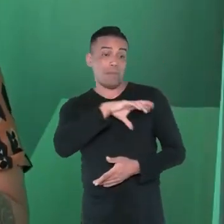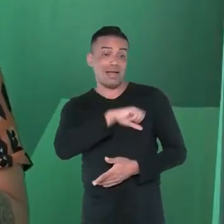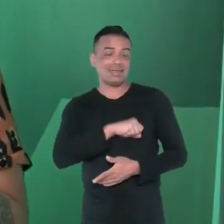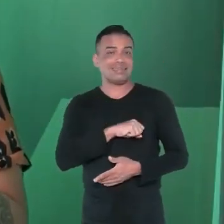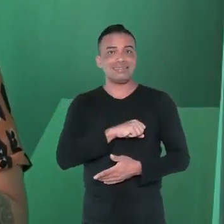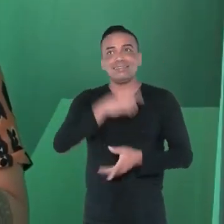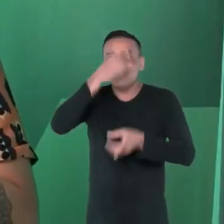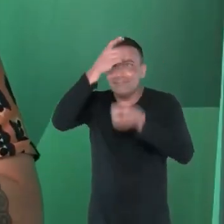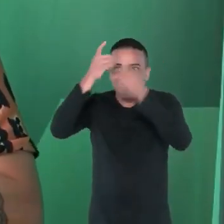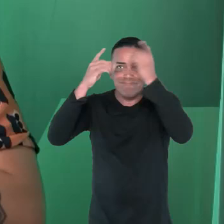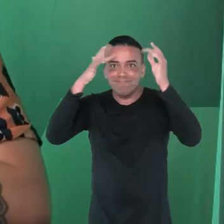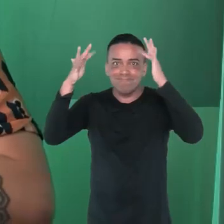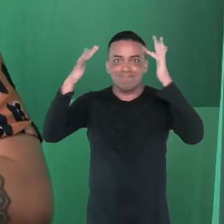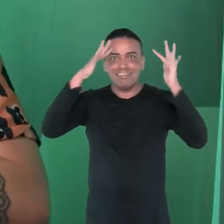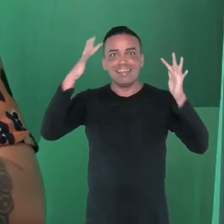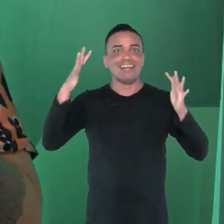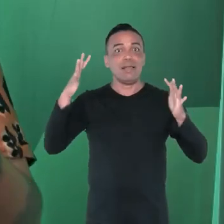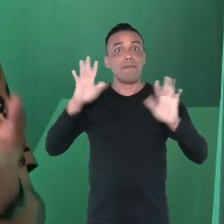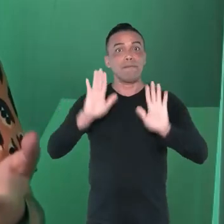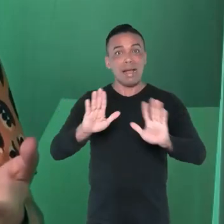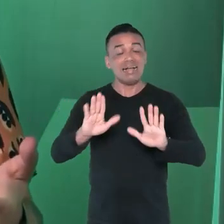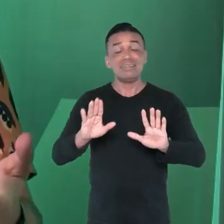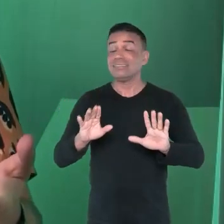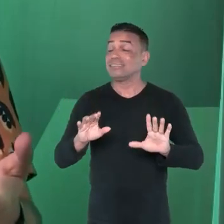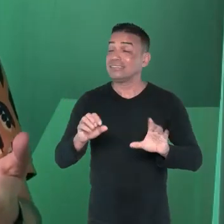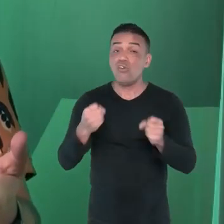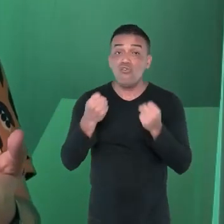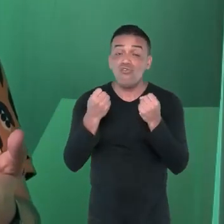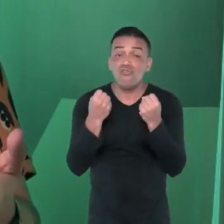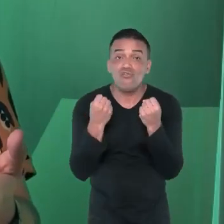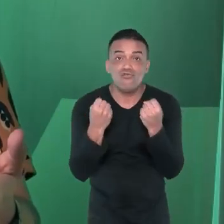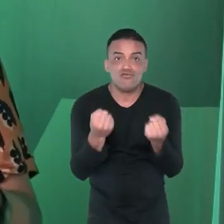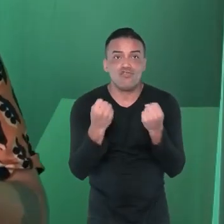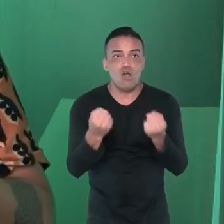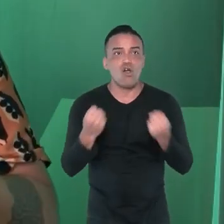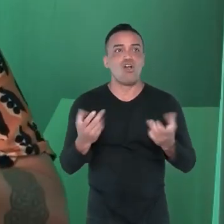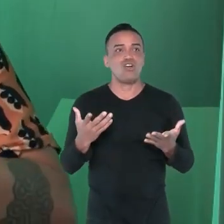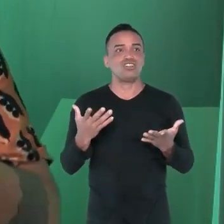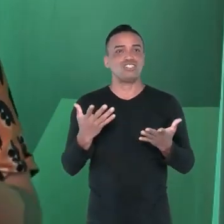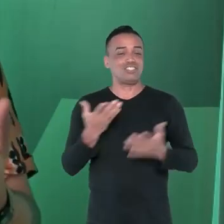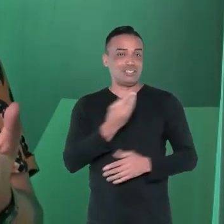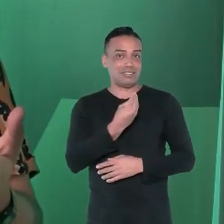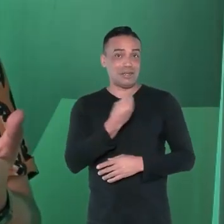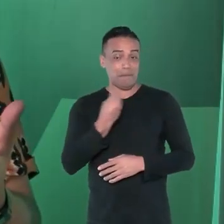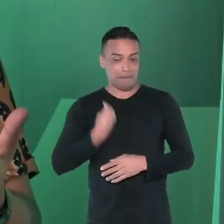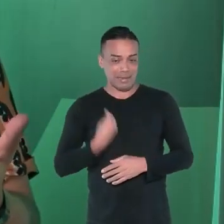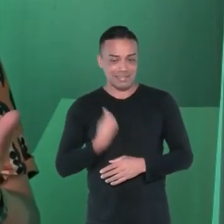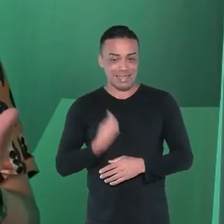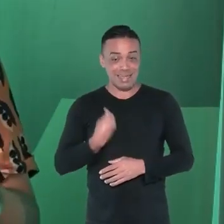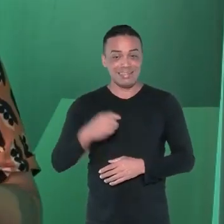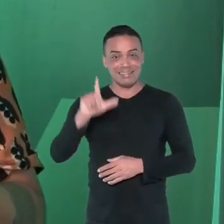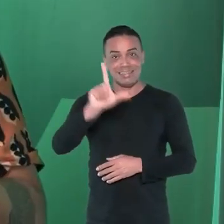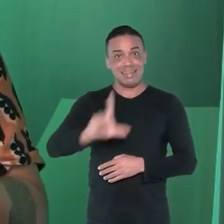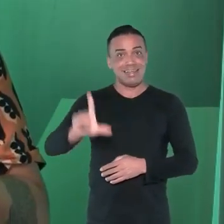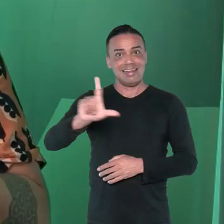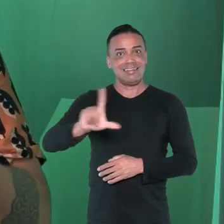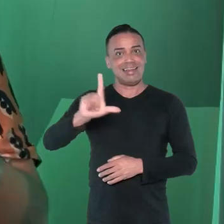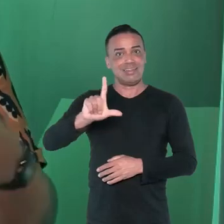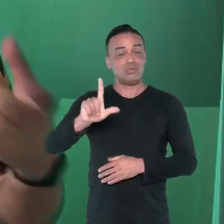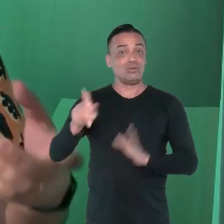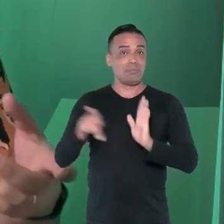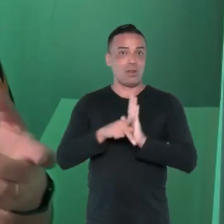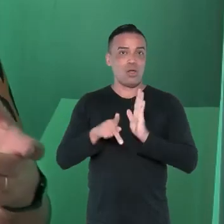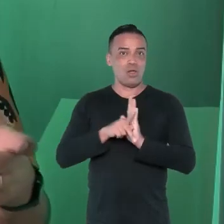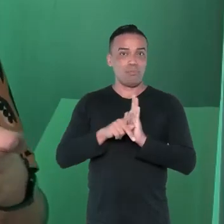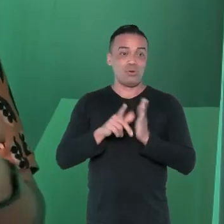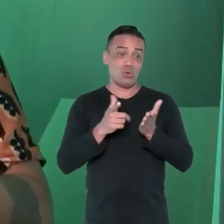livro ficcional, mas ele é fortemente, ele tem uma presença muito forte da literatura enquanto